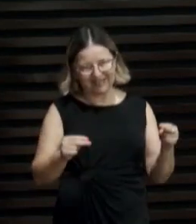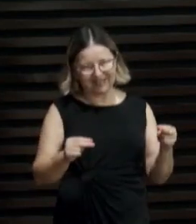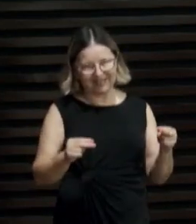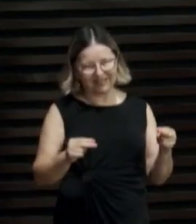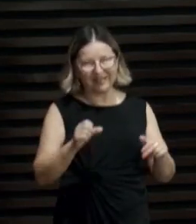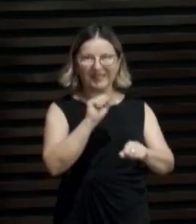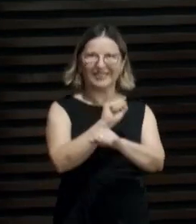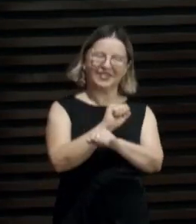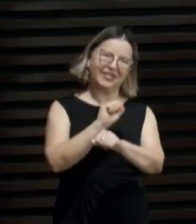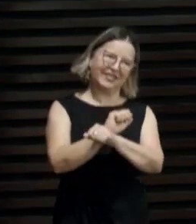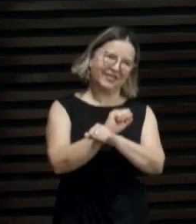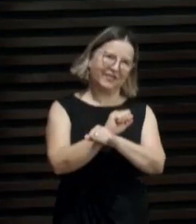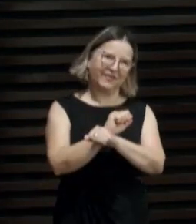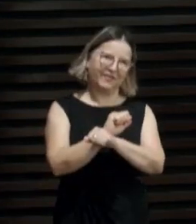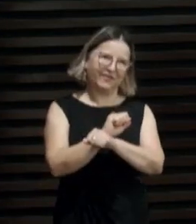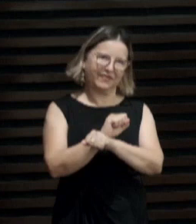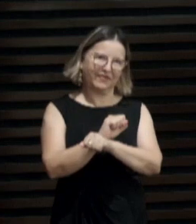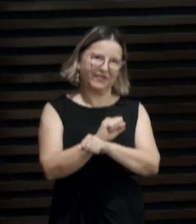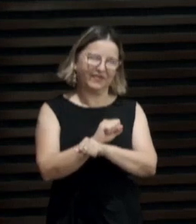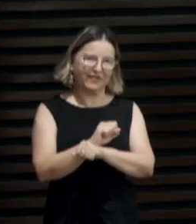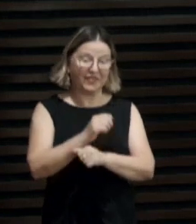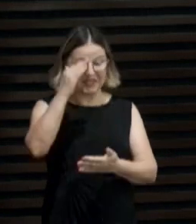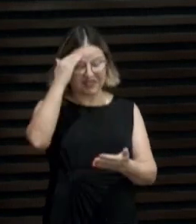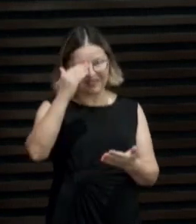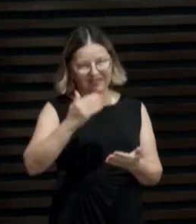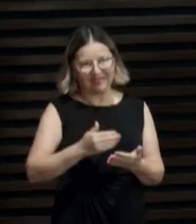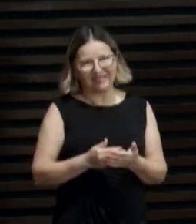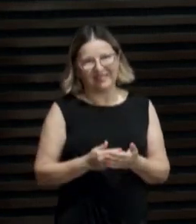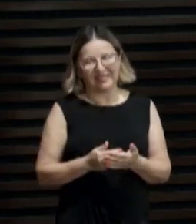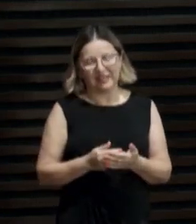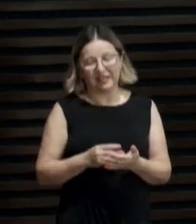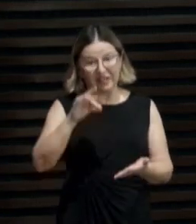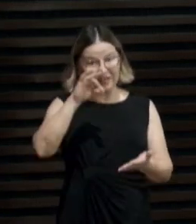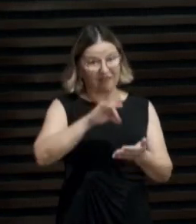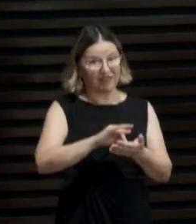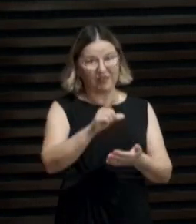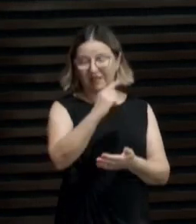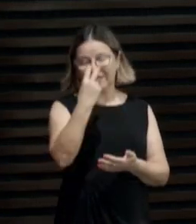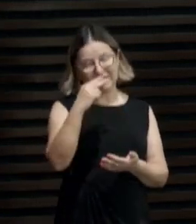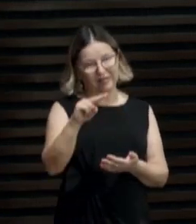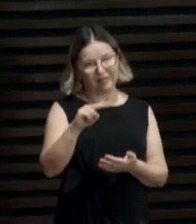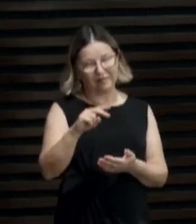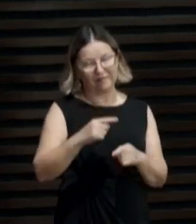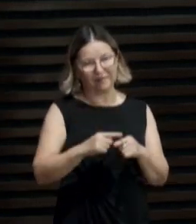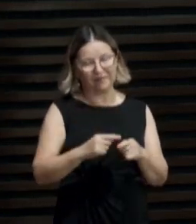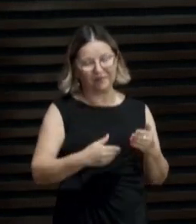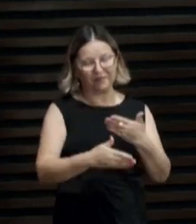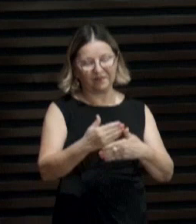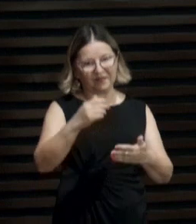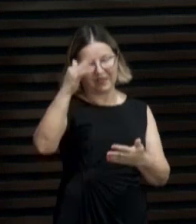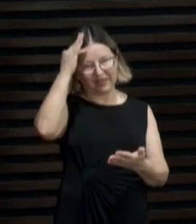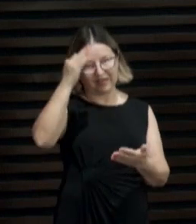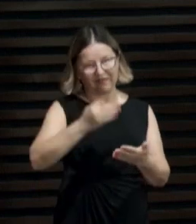se esperam, a convicção de fatos que se não veem. Pois pela fé, os